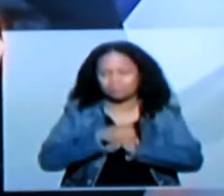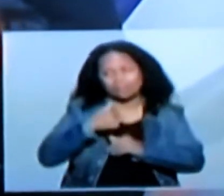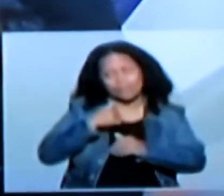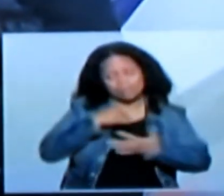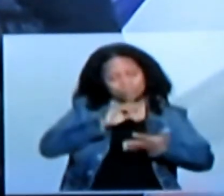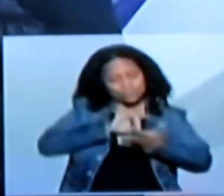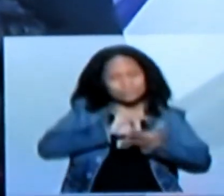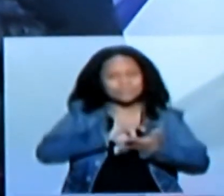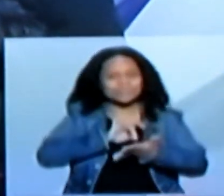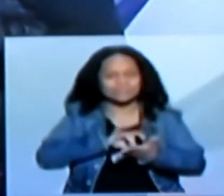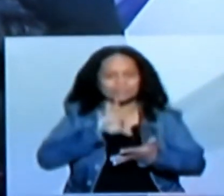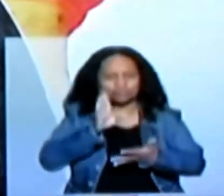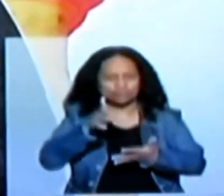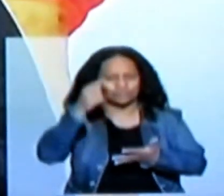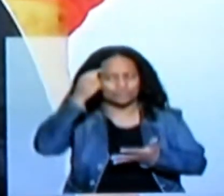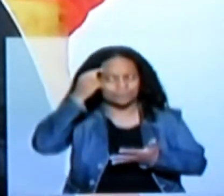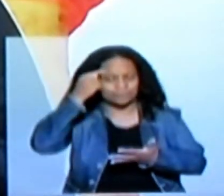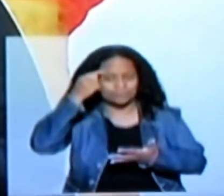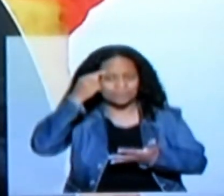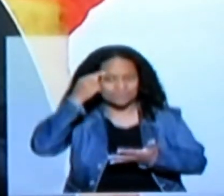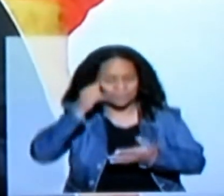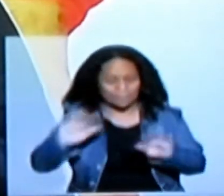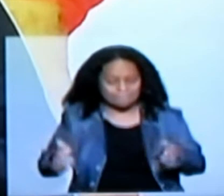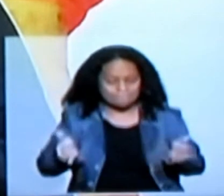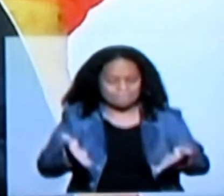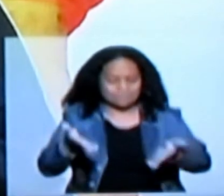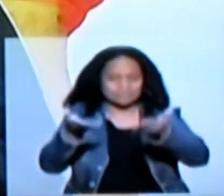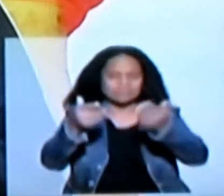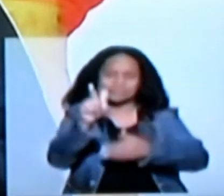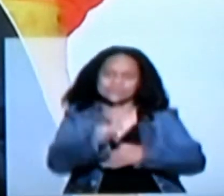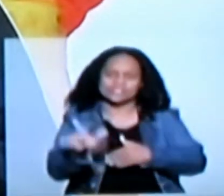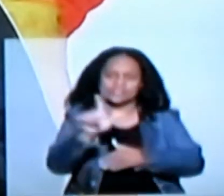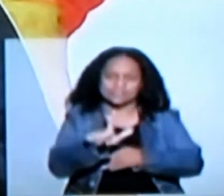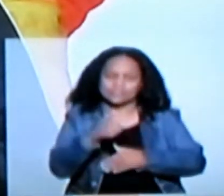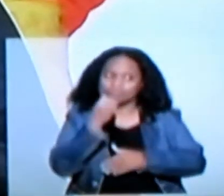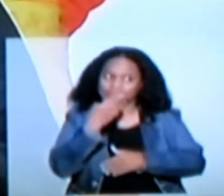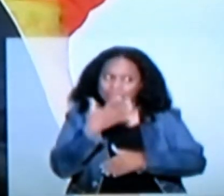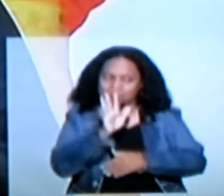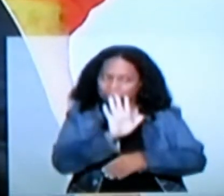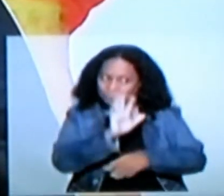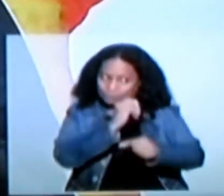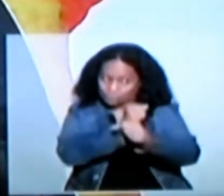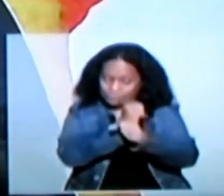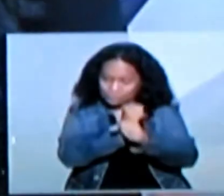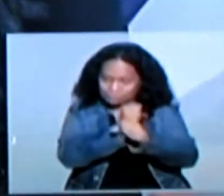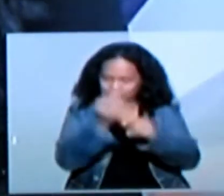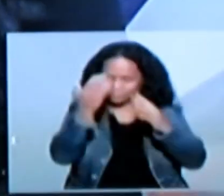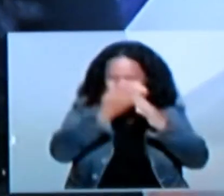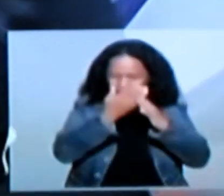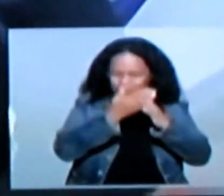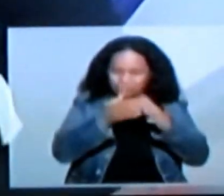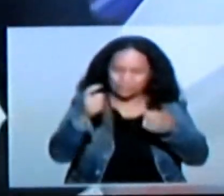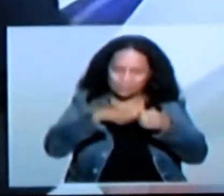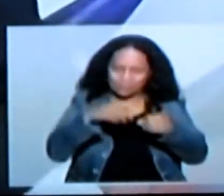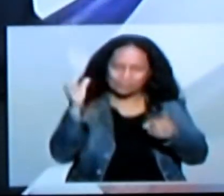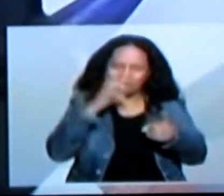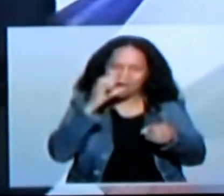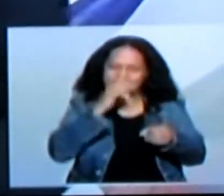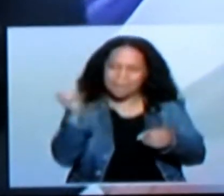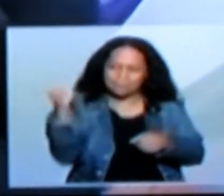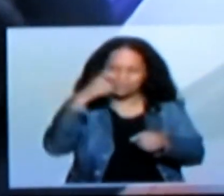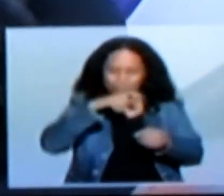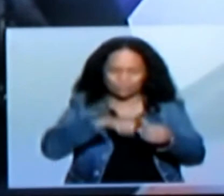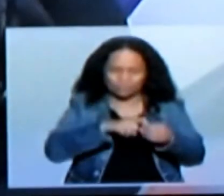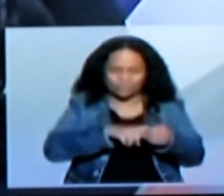palhinha pra chamar aqui o intervalo. Eu, na verdade, eu já fiz pensando em fazer um programa de incentivo à literatura. Então tá bom. Então segurem aí, a gente vai